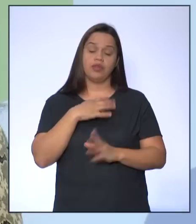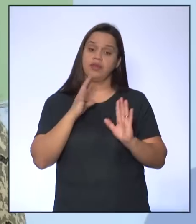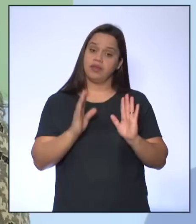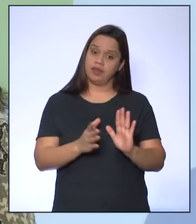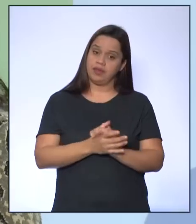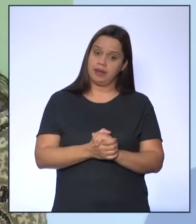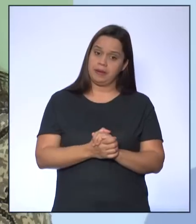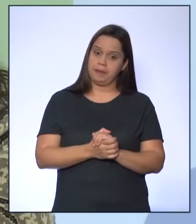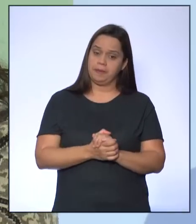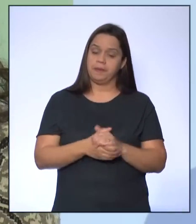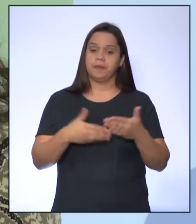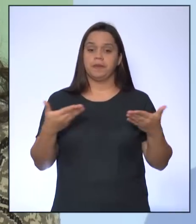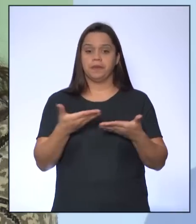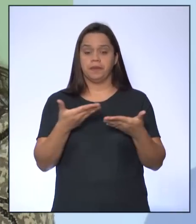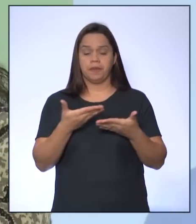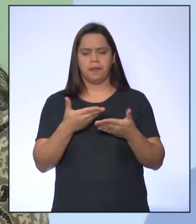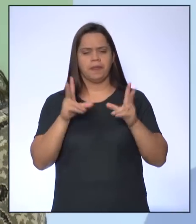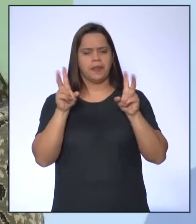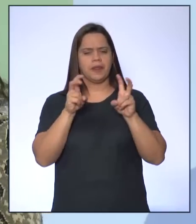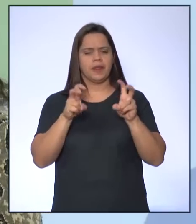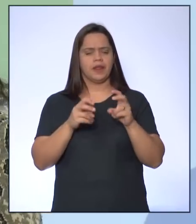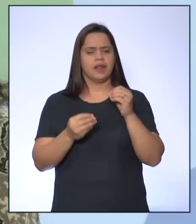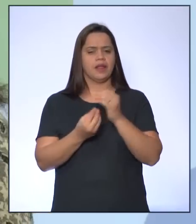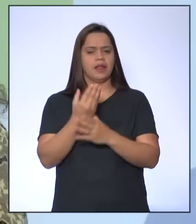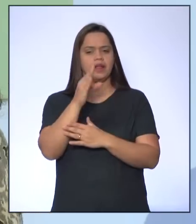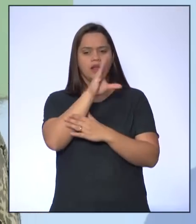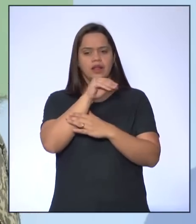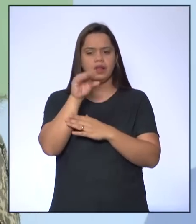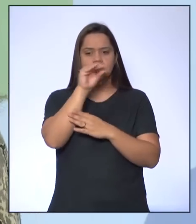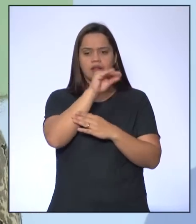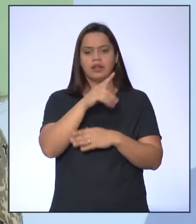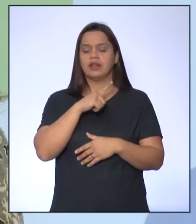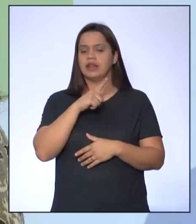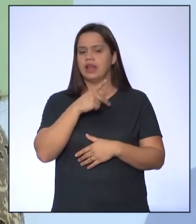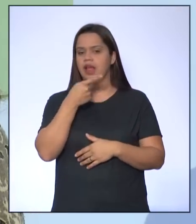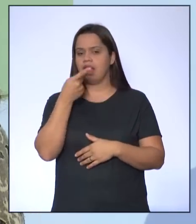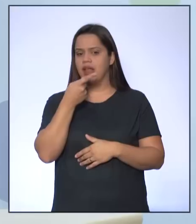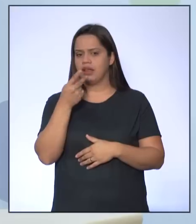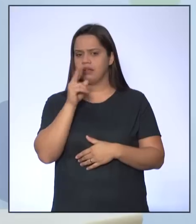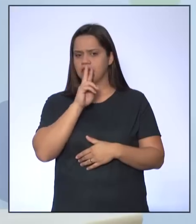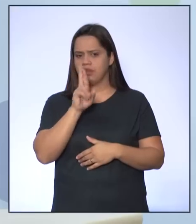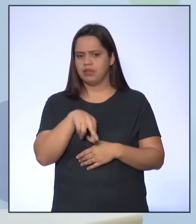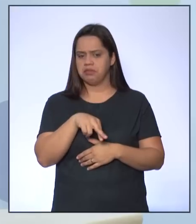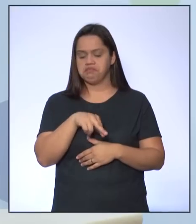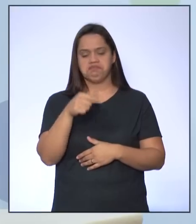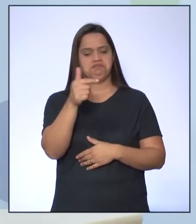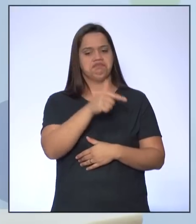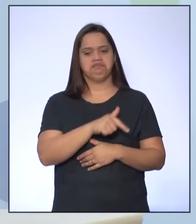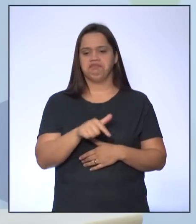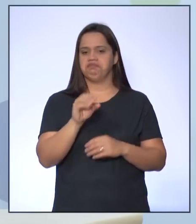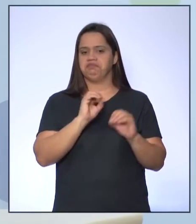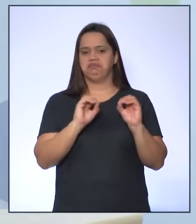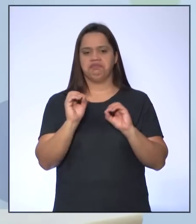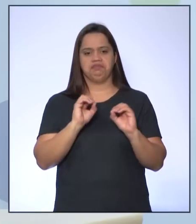respeito da nossa fonte oral, temos respostas, professora Paula? Até agora não temos muitas respostas em relação a isso.